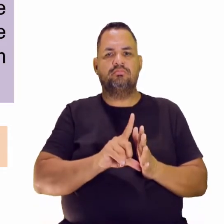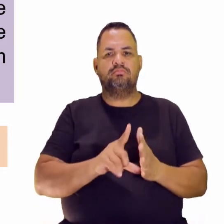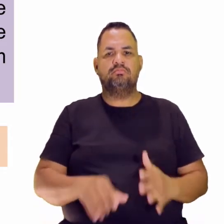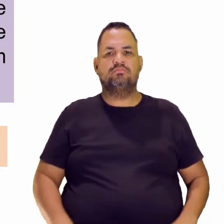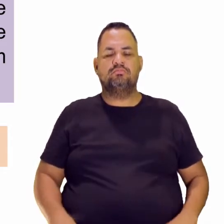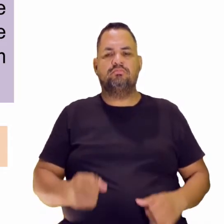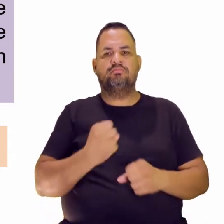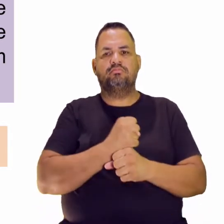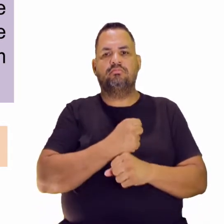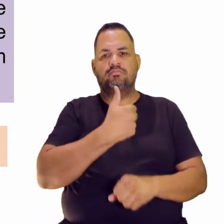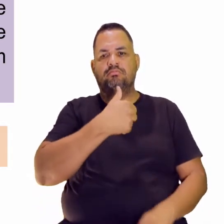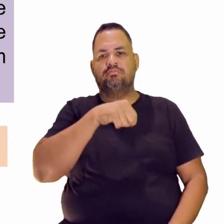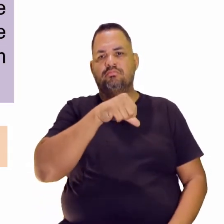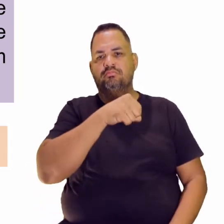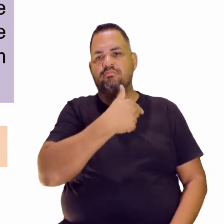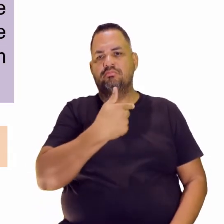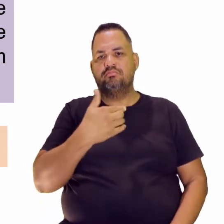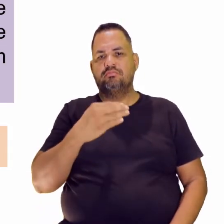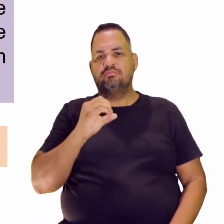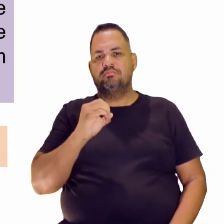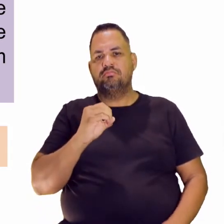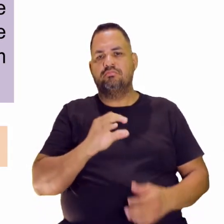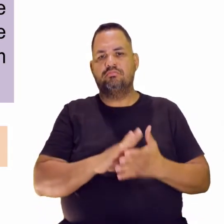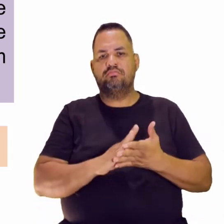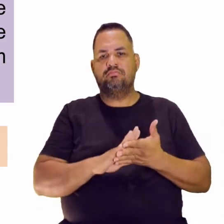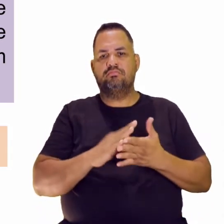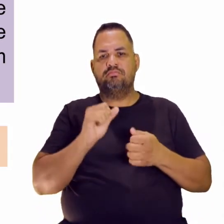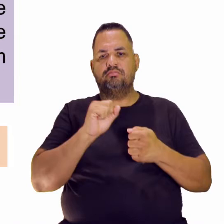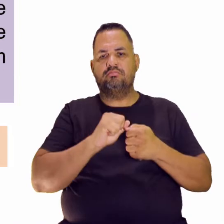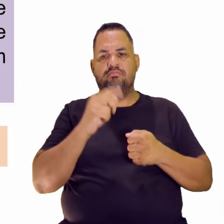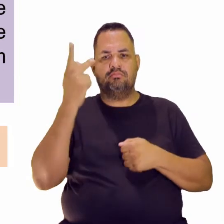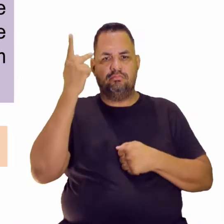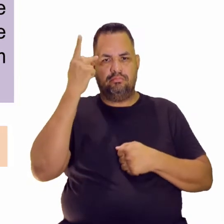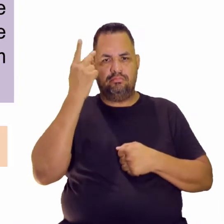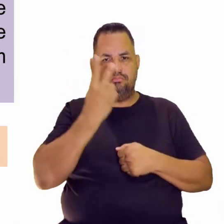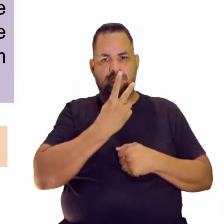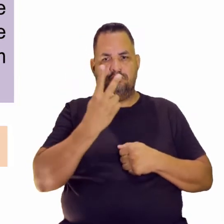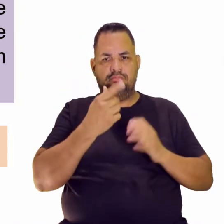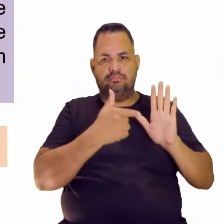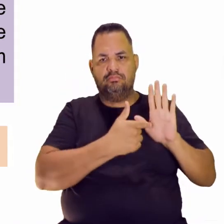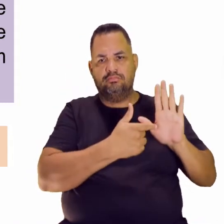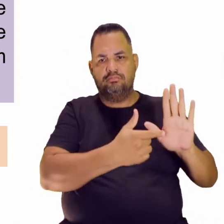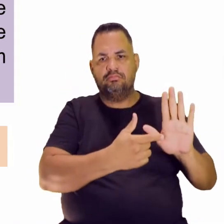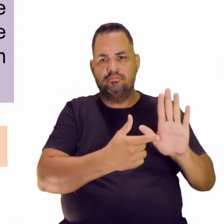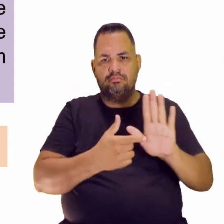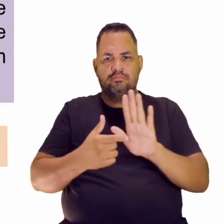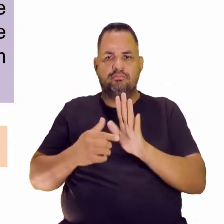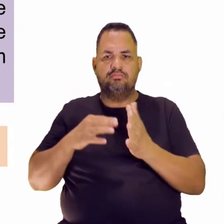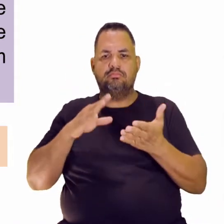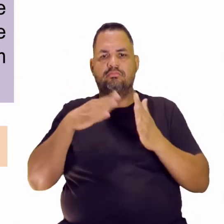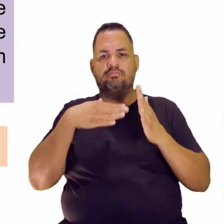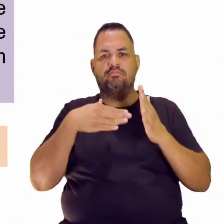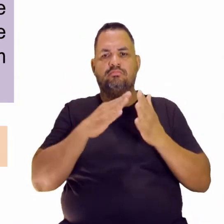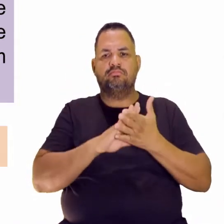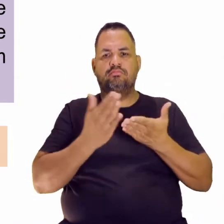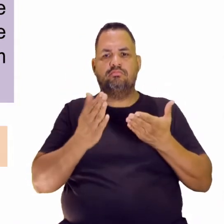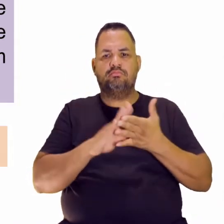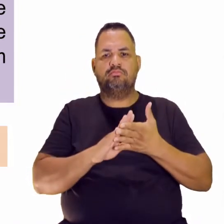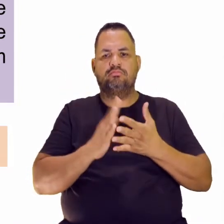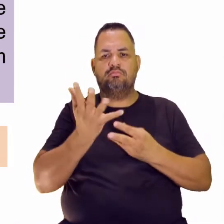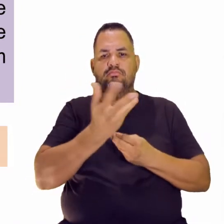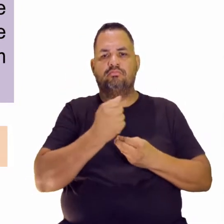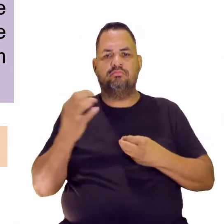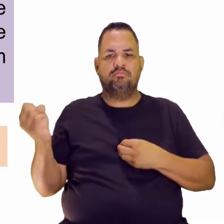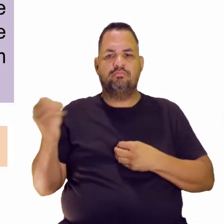antes dos anos 1920, são feitas em São Paulo 2 exposições de pintura que colocam a